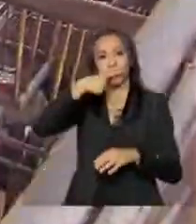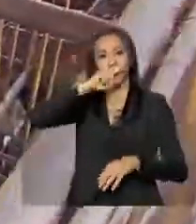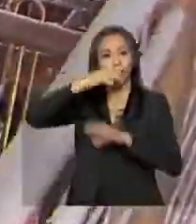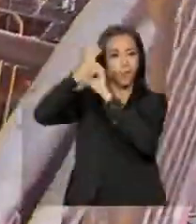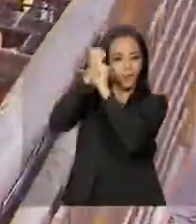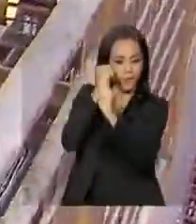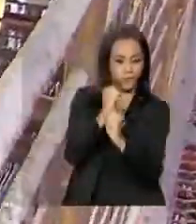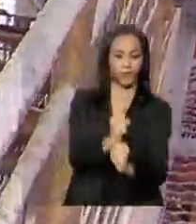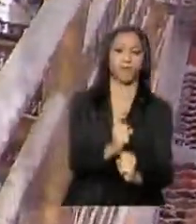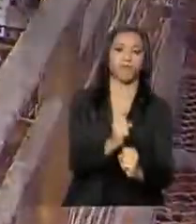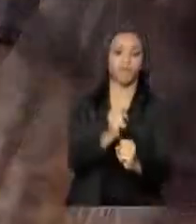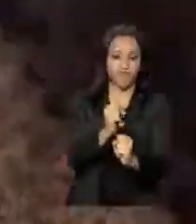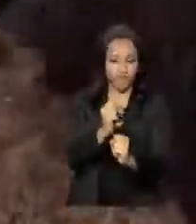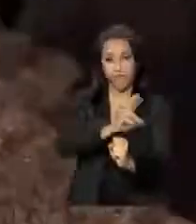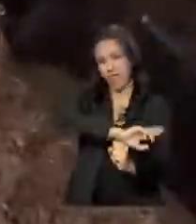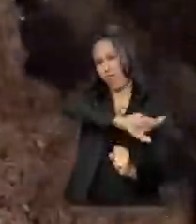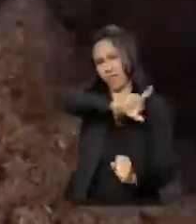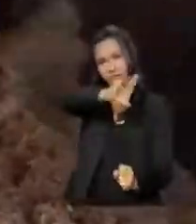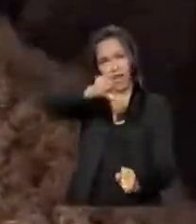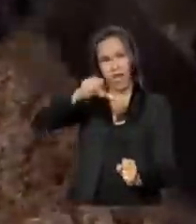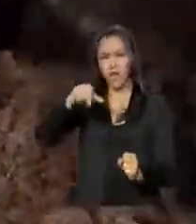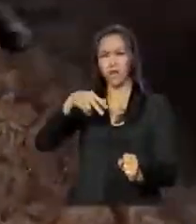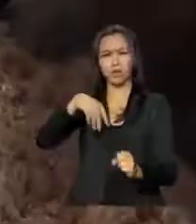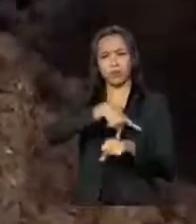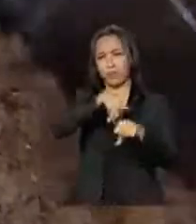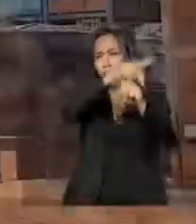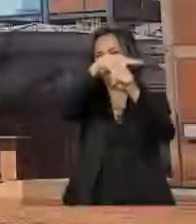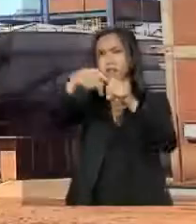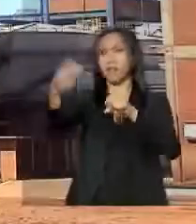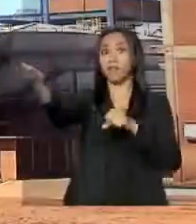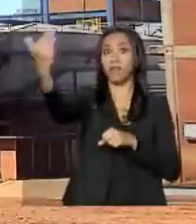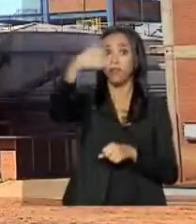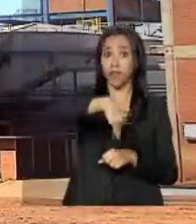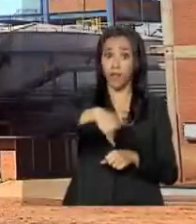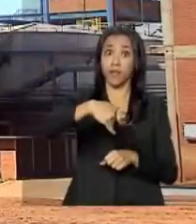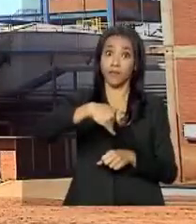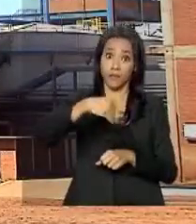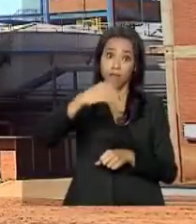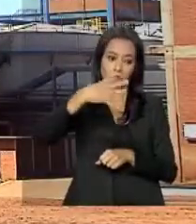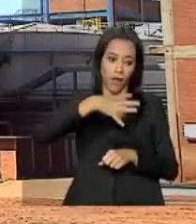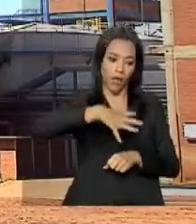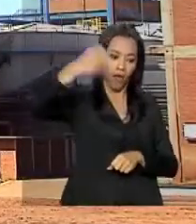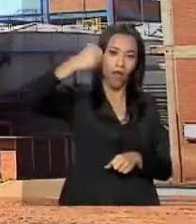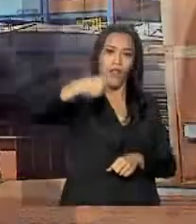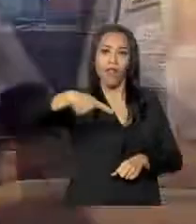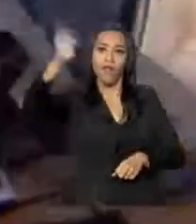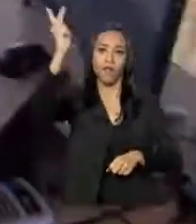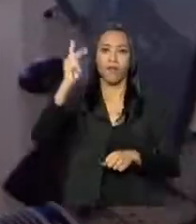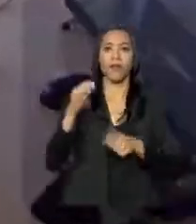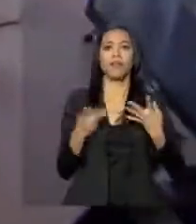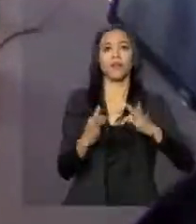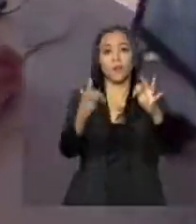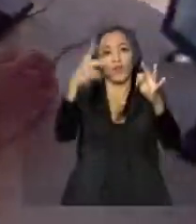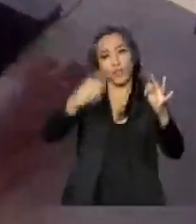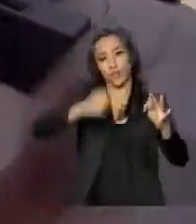Então, vários países vêm, inclusive, buscar isso aqui, essa tecnologia aqui com o Brasil.